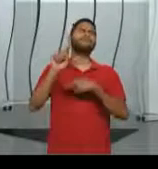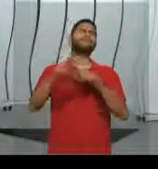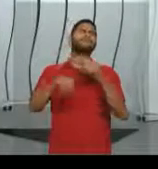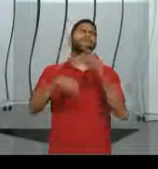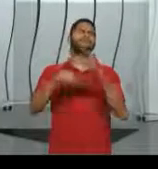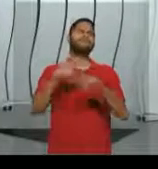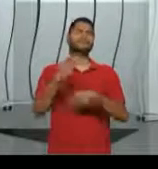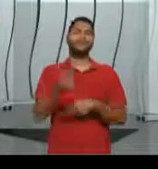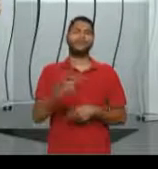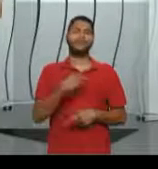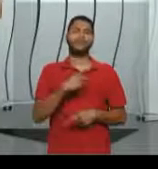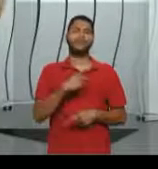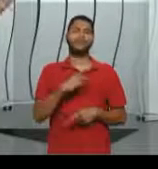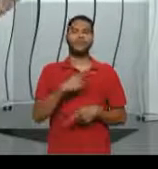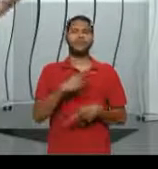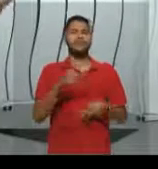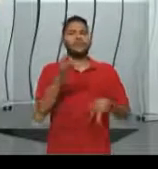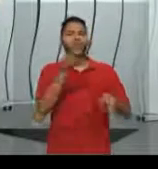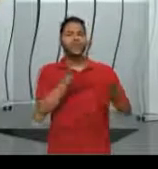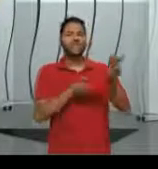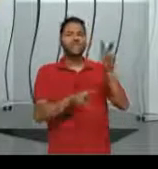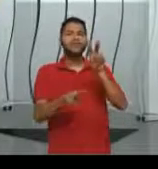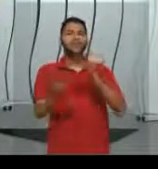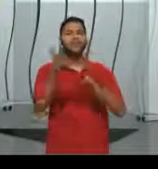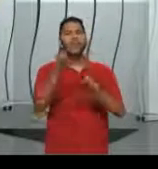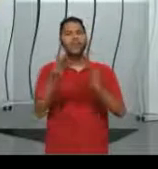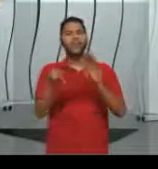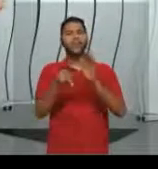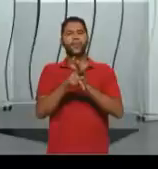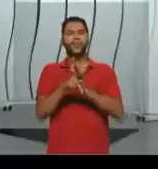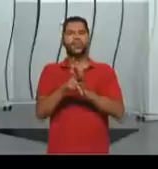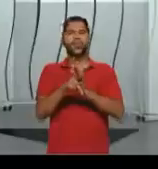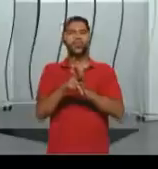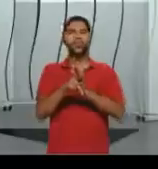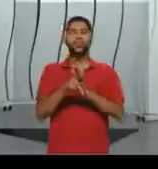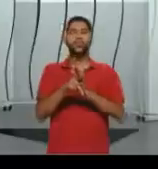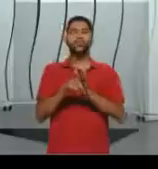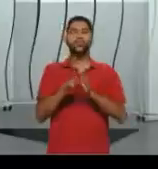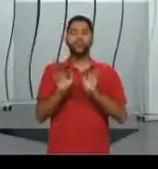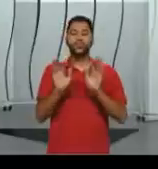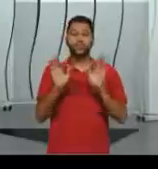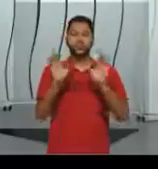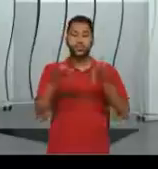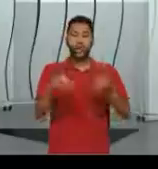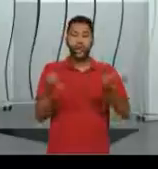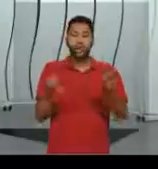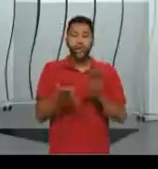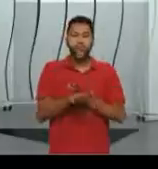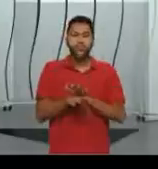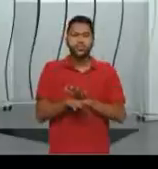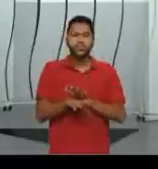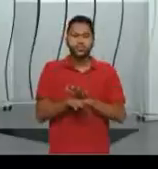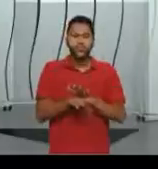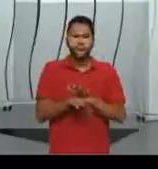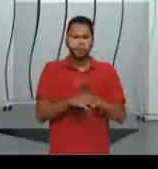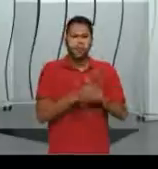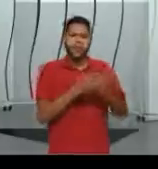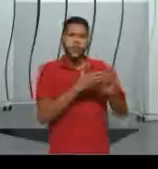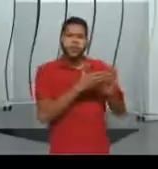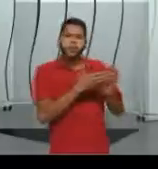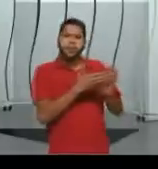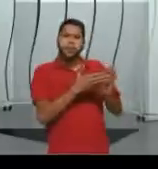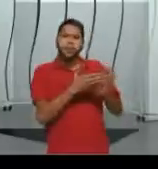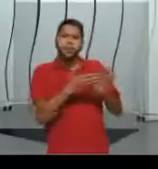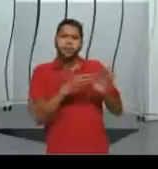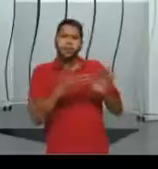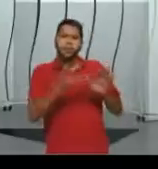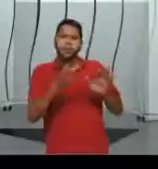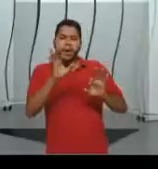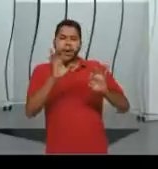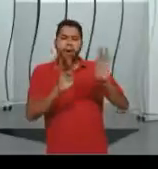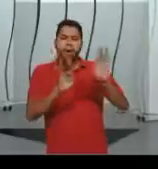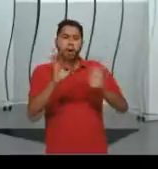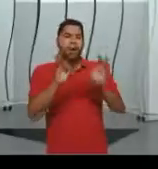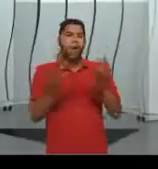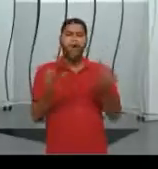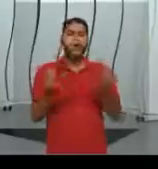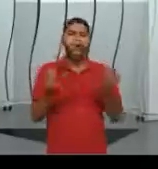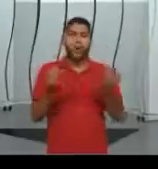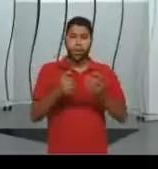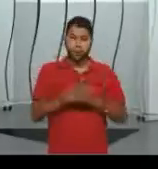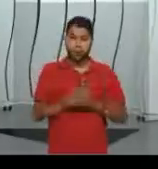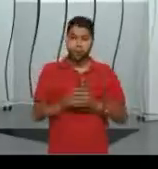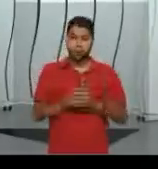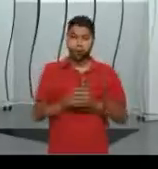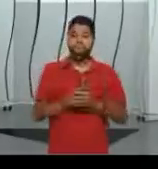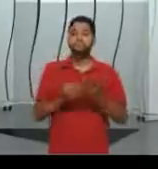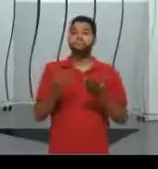nós temos a visão do resultado final? E o processo? Então, no contemporâneo, muitas